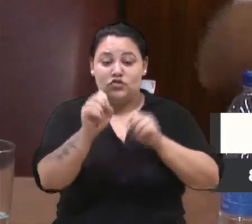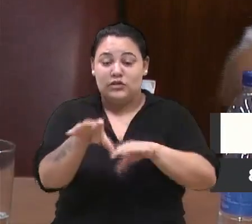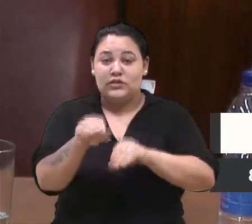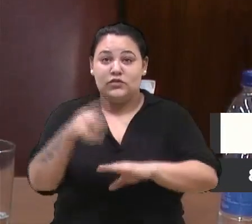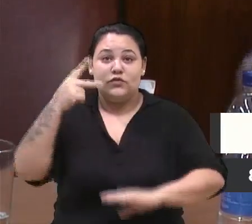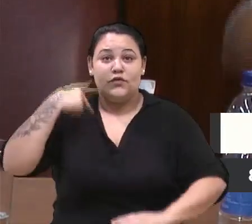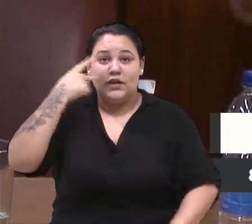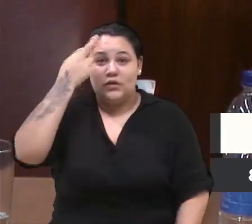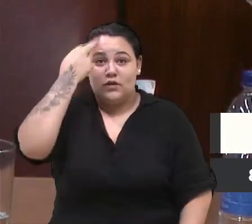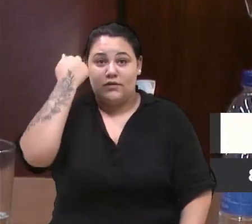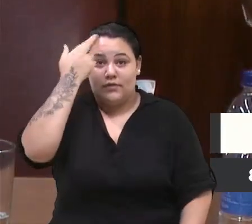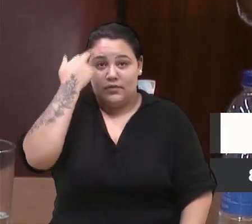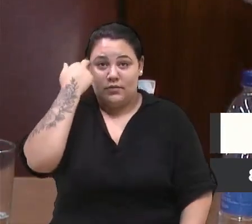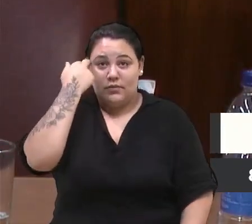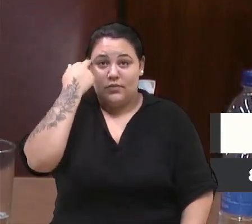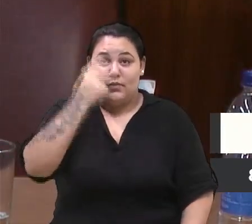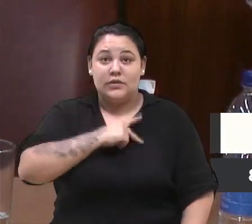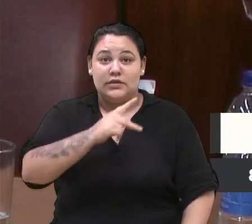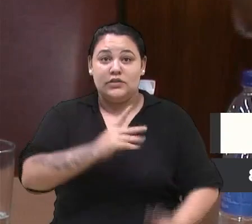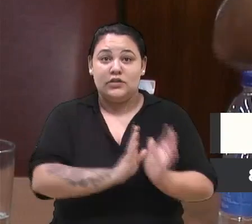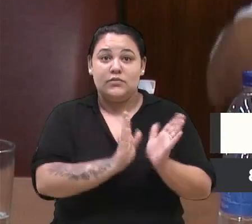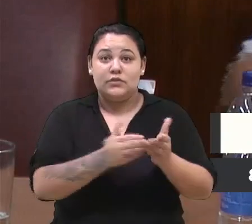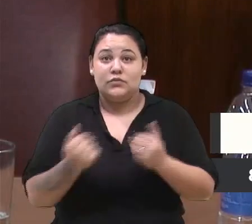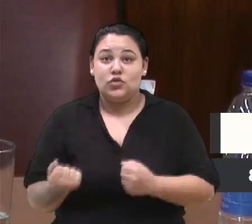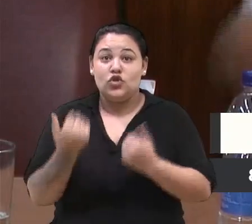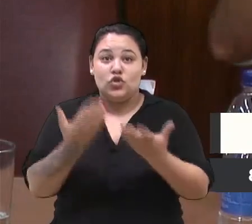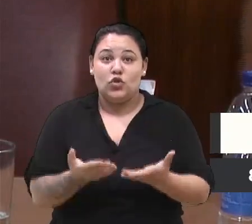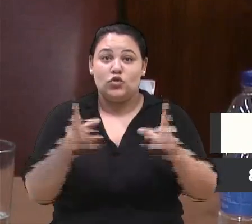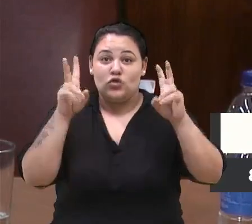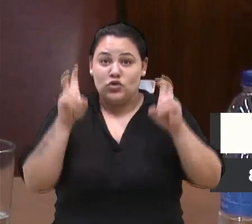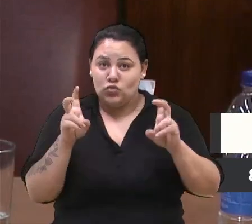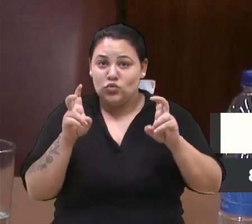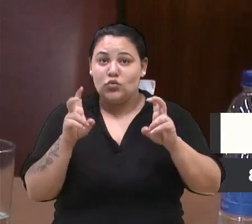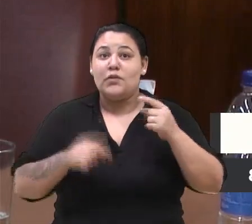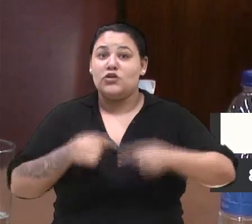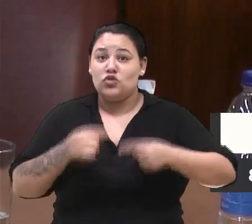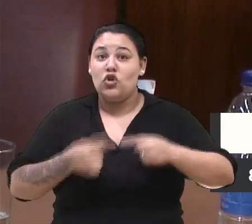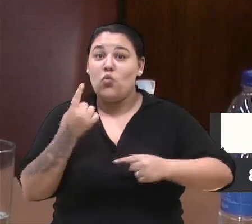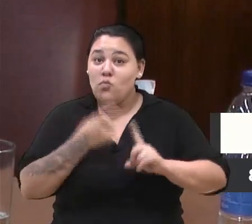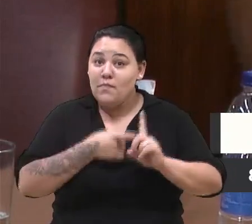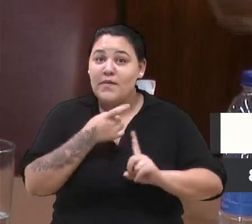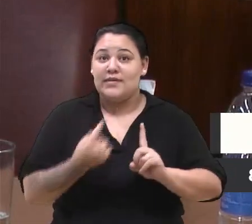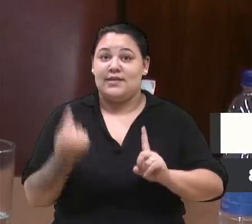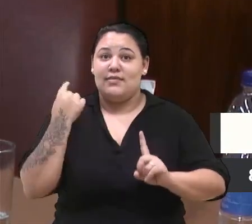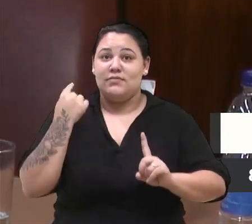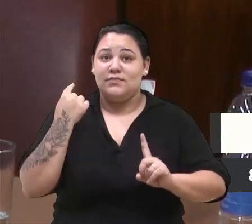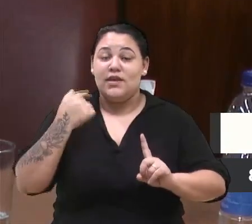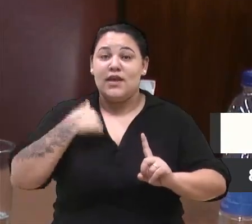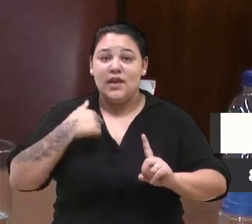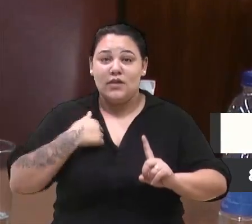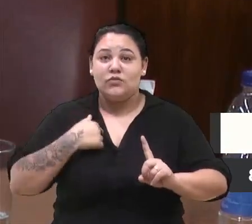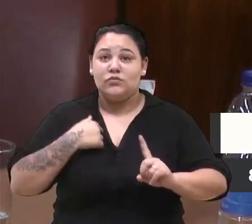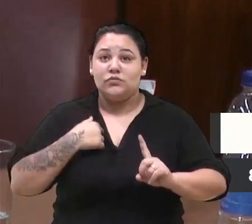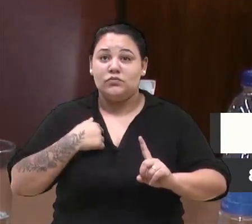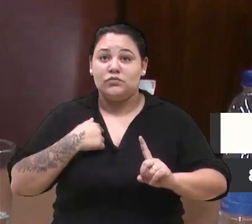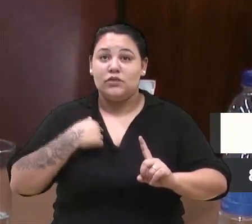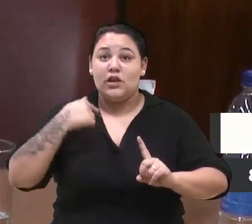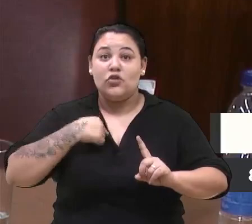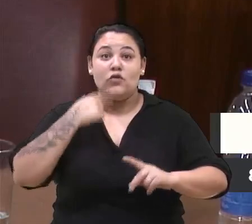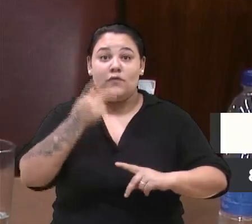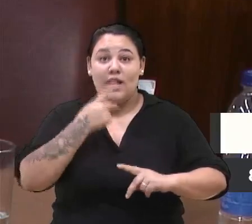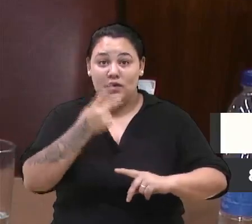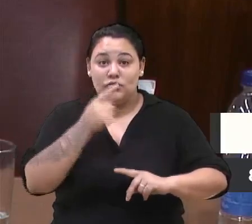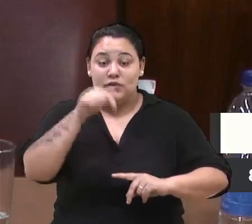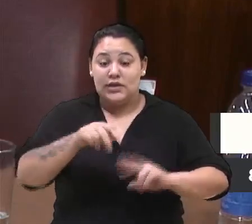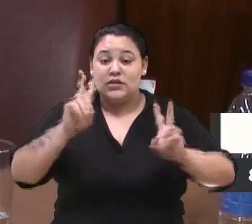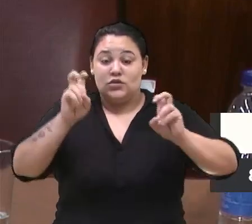o presidente da comissão trouxe o tema para a baila há um mês atrás. Eu várias vezes falei, aliás, eu estou falando desse tema aqui no